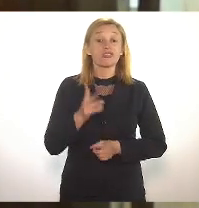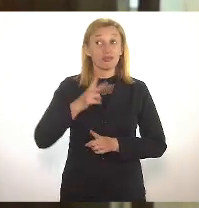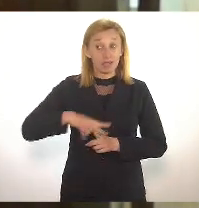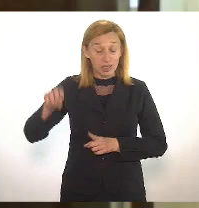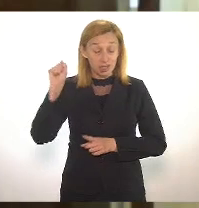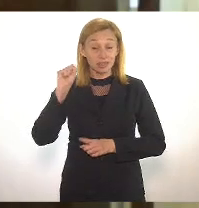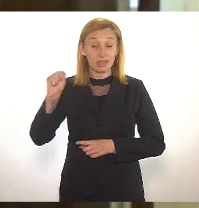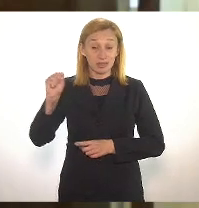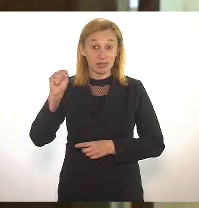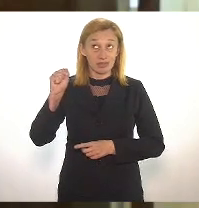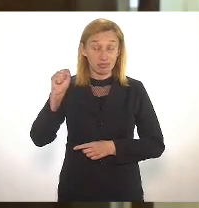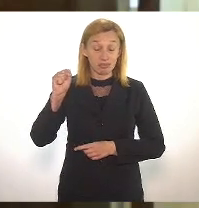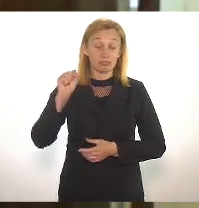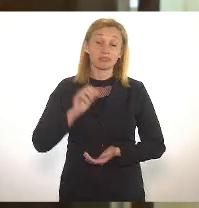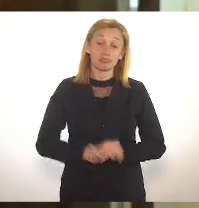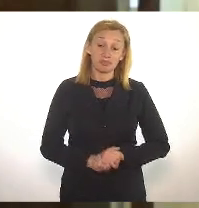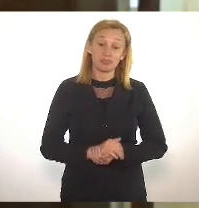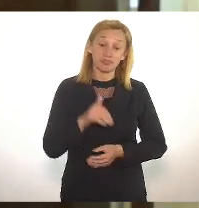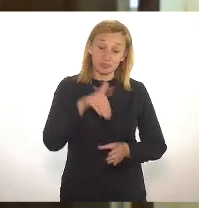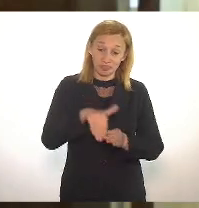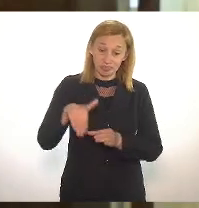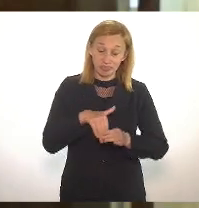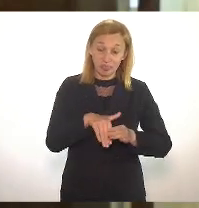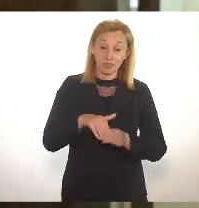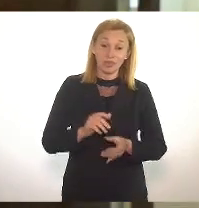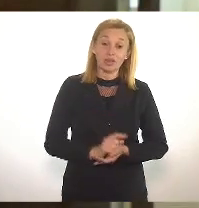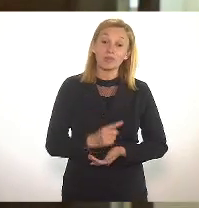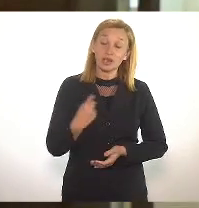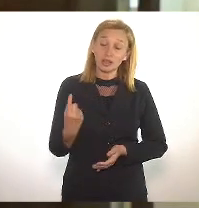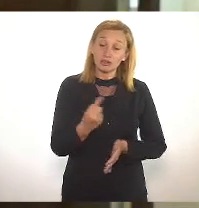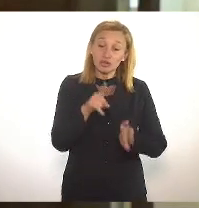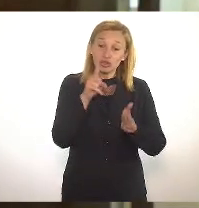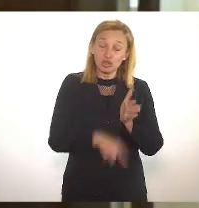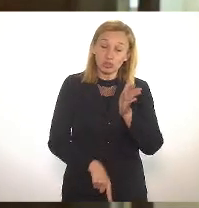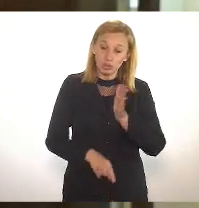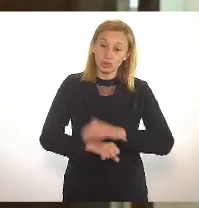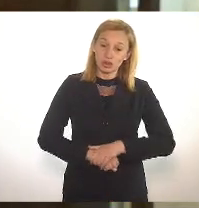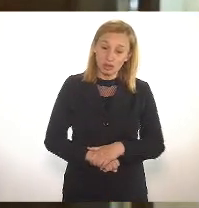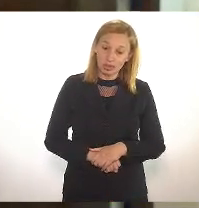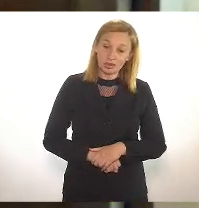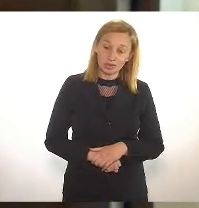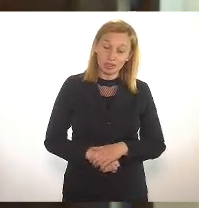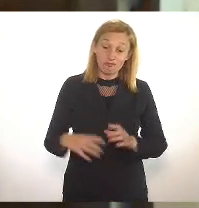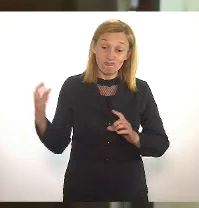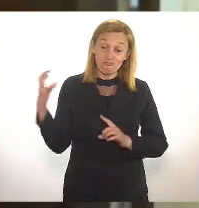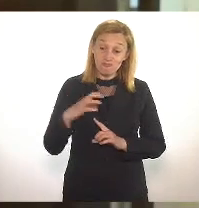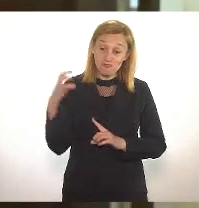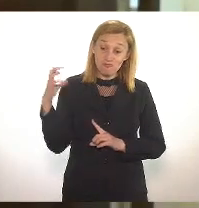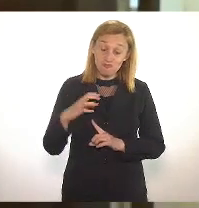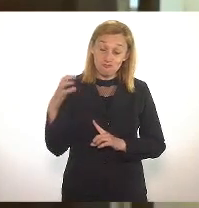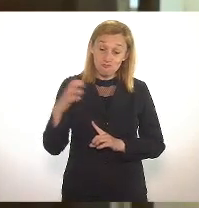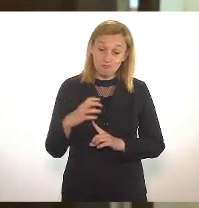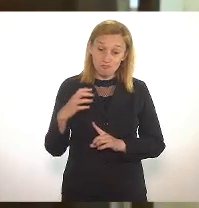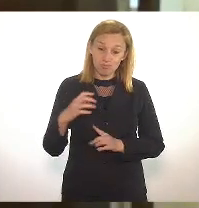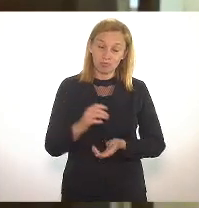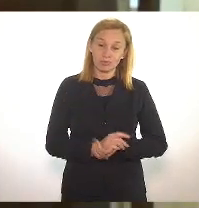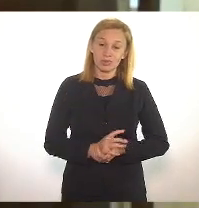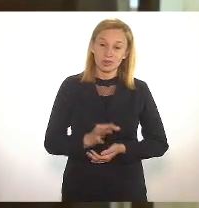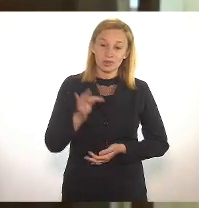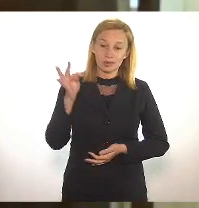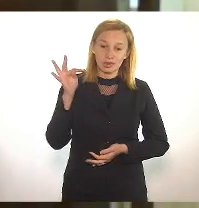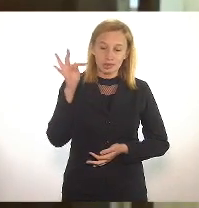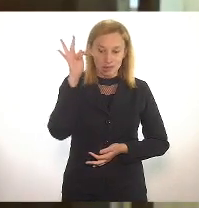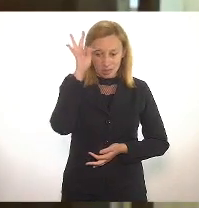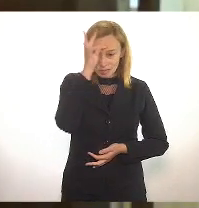das eleições, para que a gente diminua a influência do trumpismo que